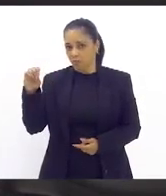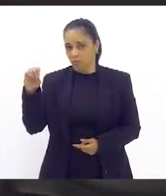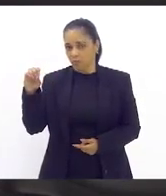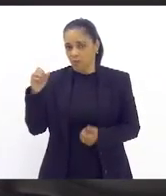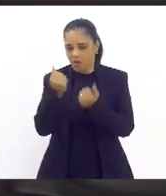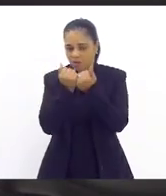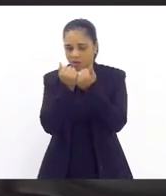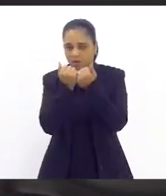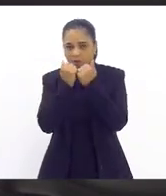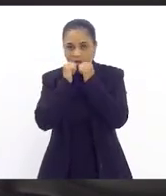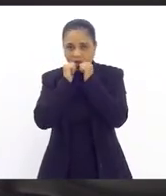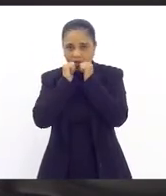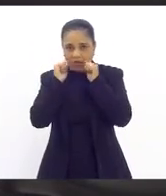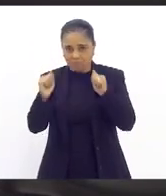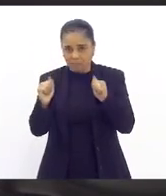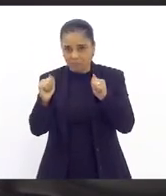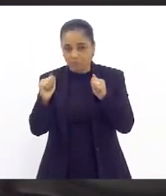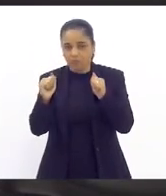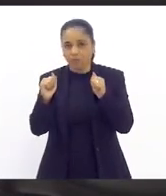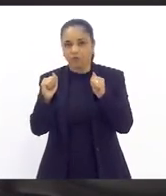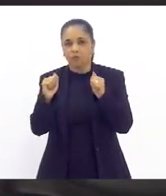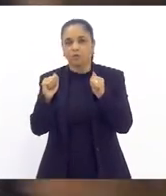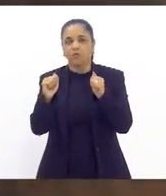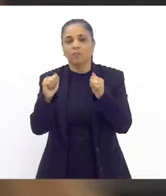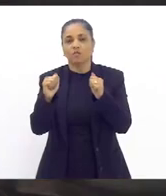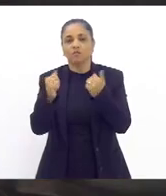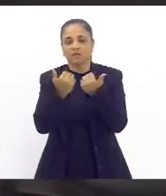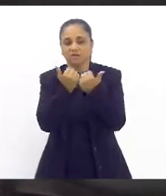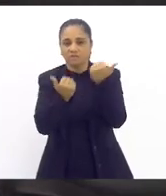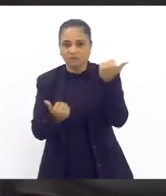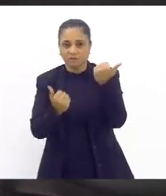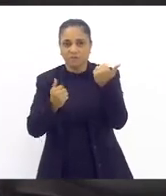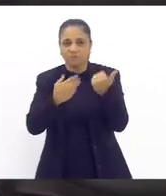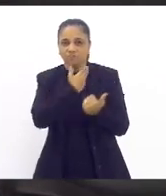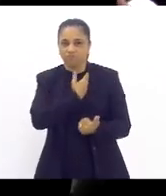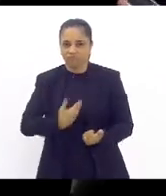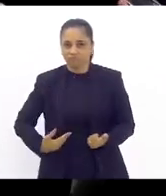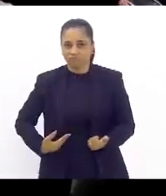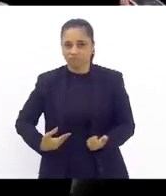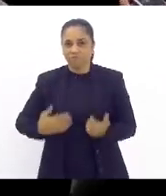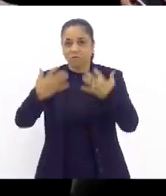da vice-governadoria diretamente de Teresópolis